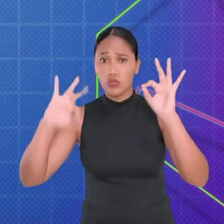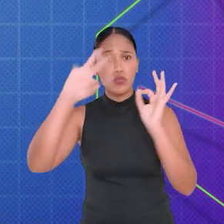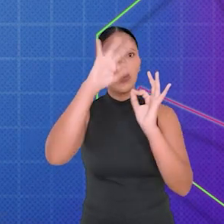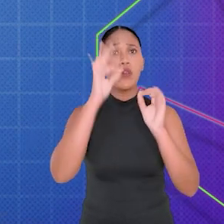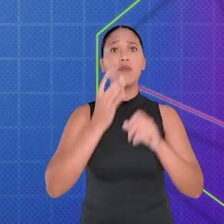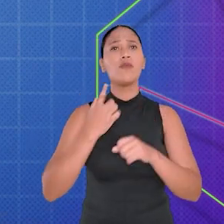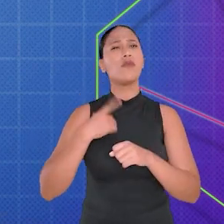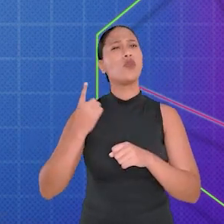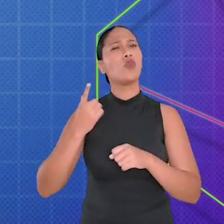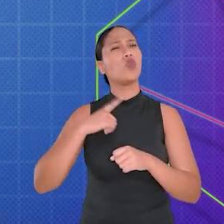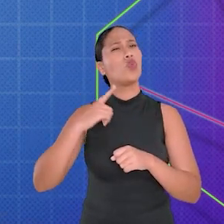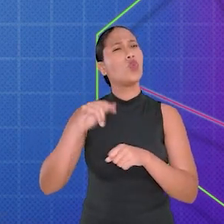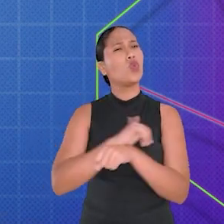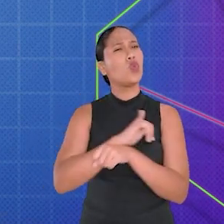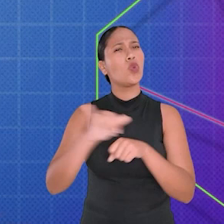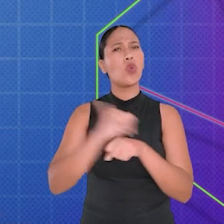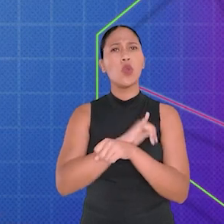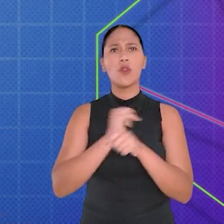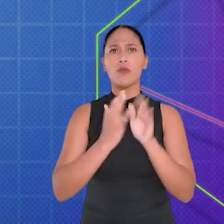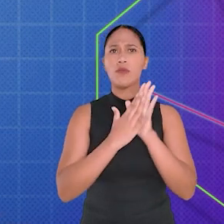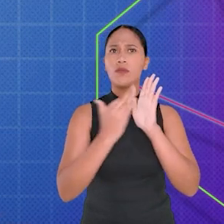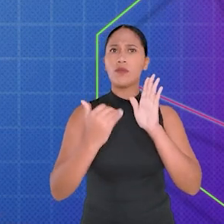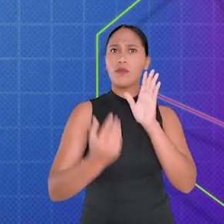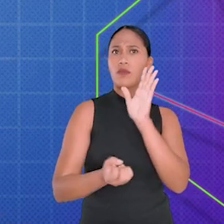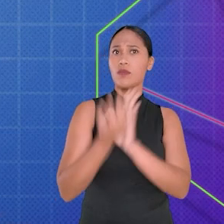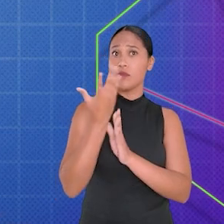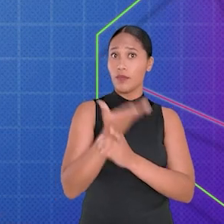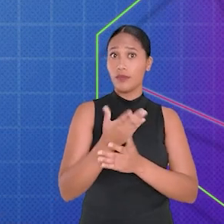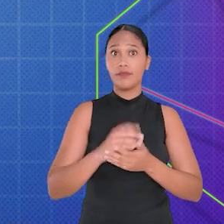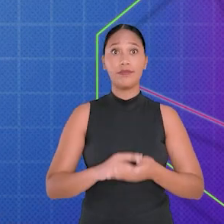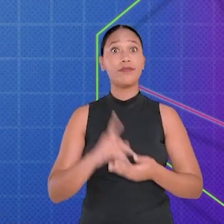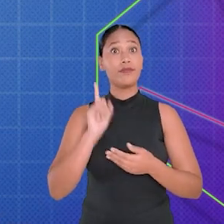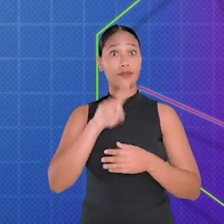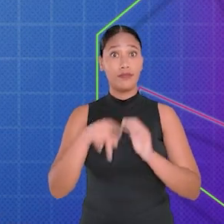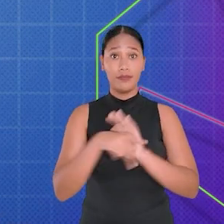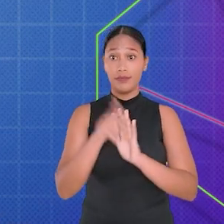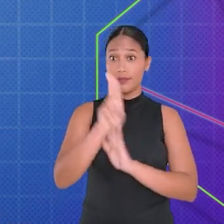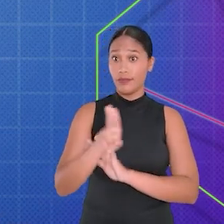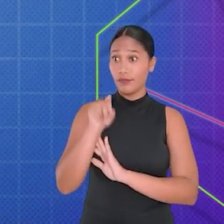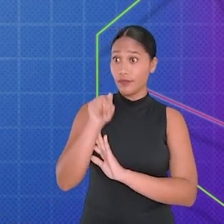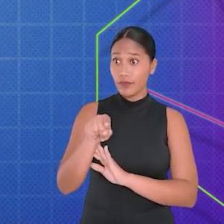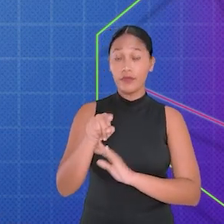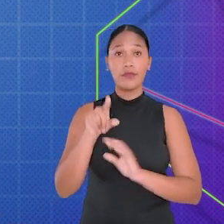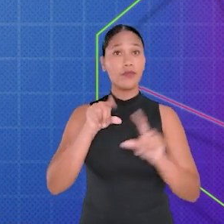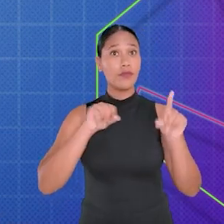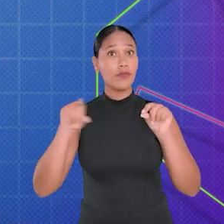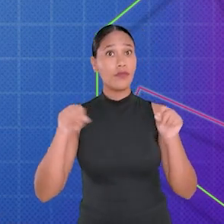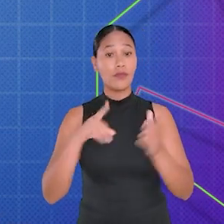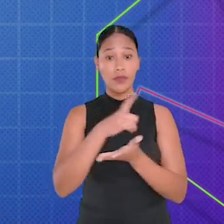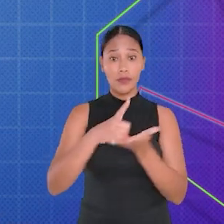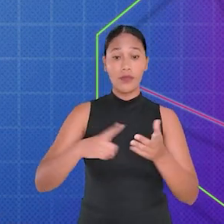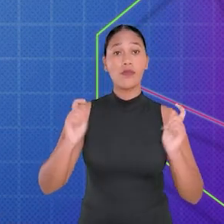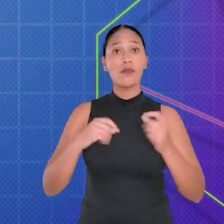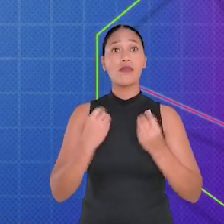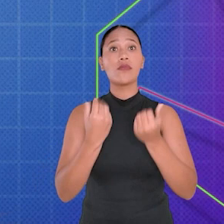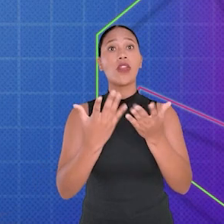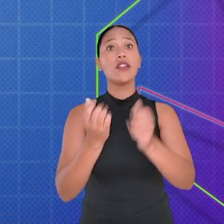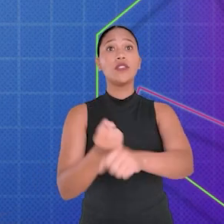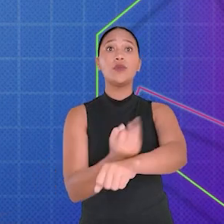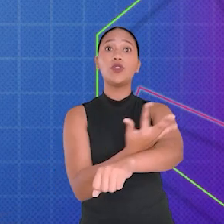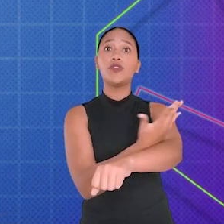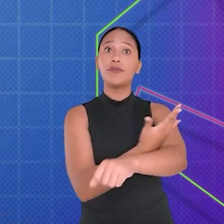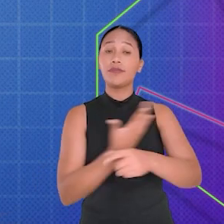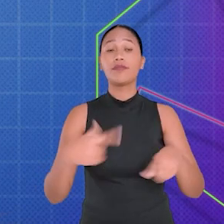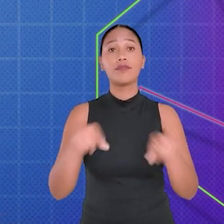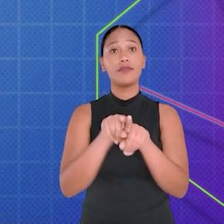as formas são uma das principais ferramentas utilizadas para criar a estética e a atmosfera do jogo. É por meio da escolha das formas